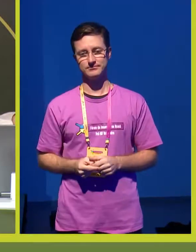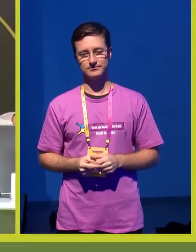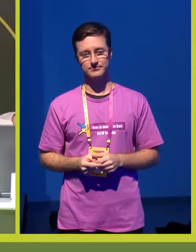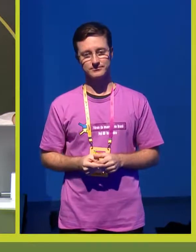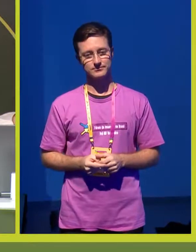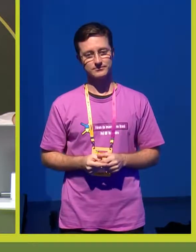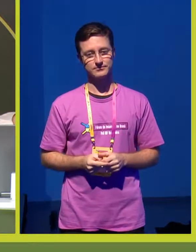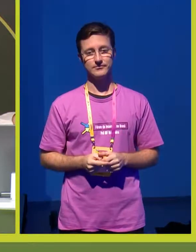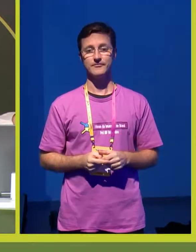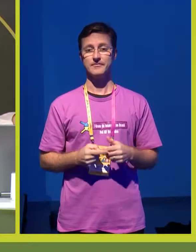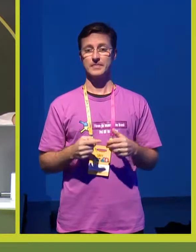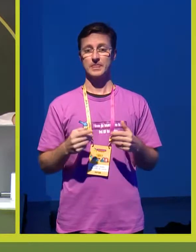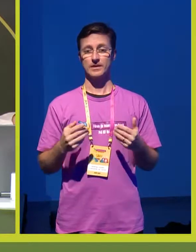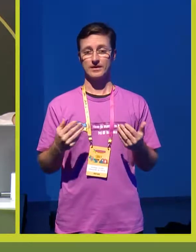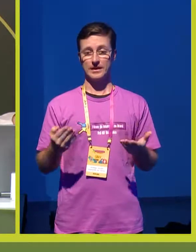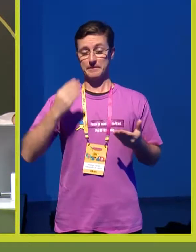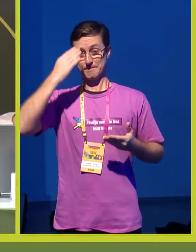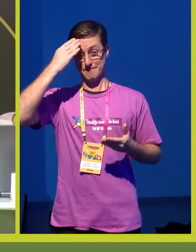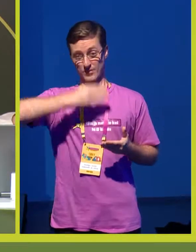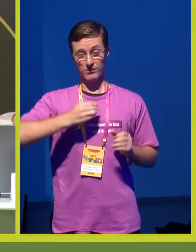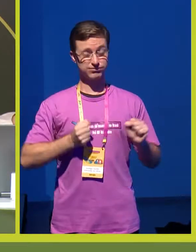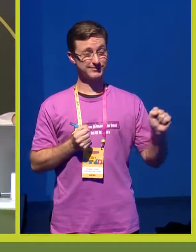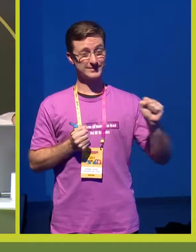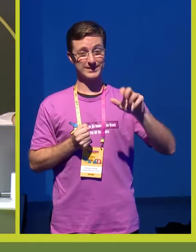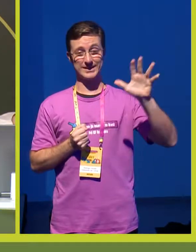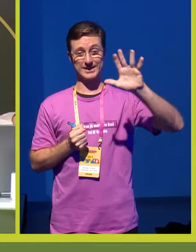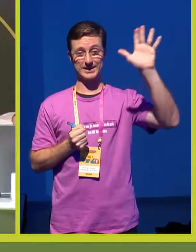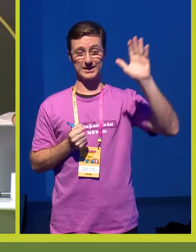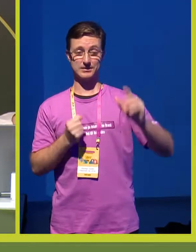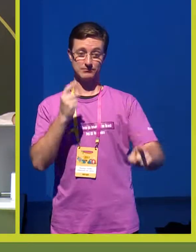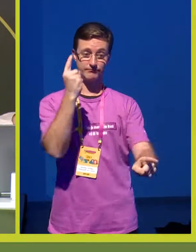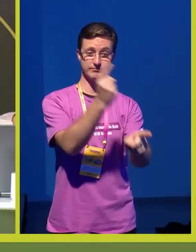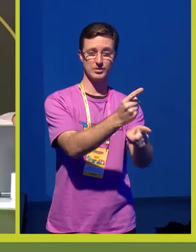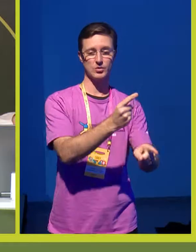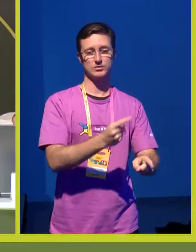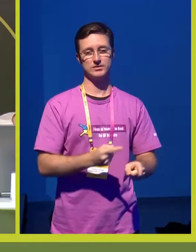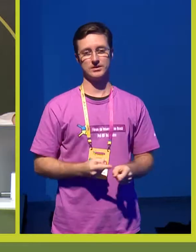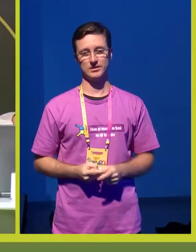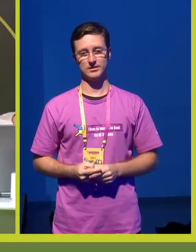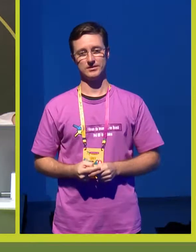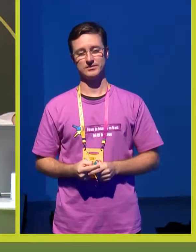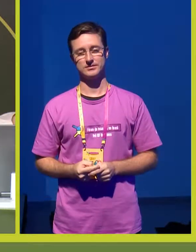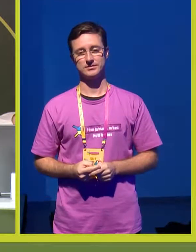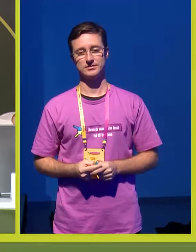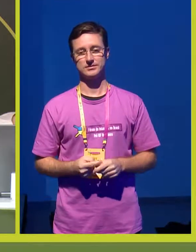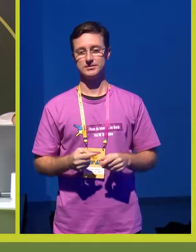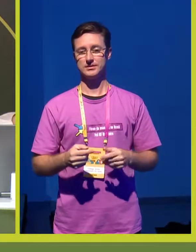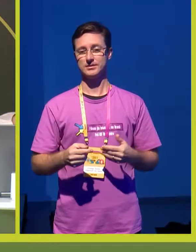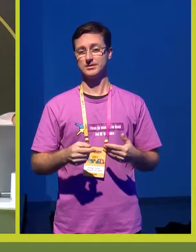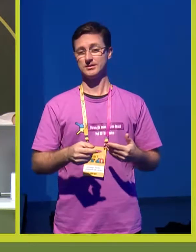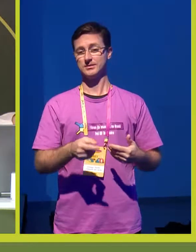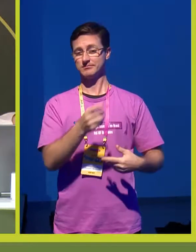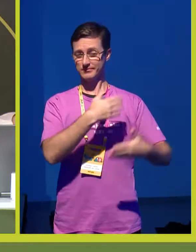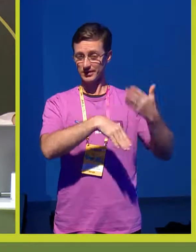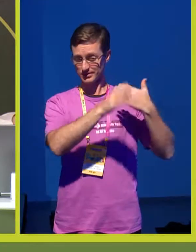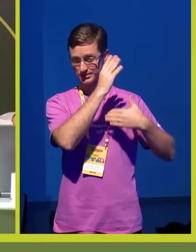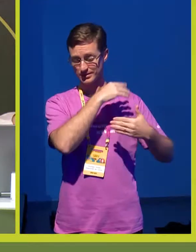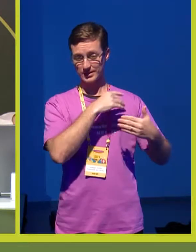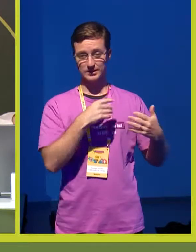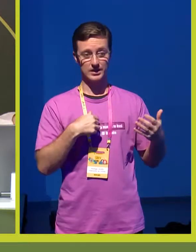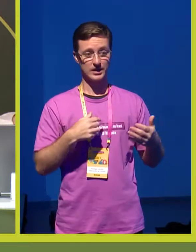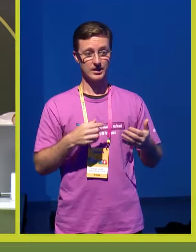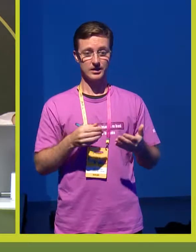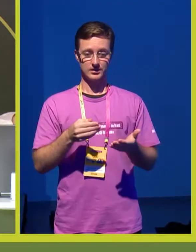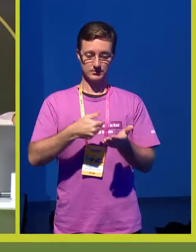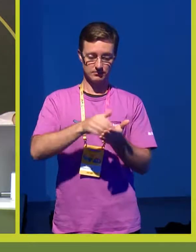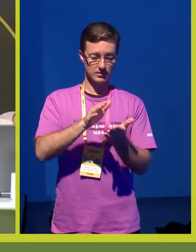prova é muito cara para nós, a prova obtida, que antigamente era obtida através da busca e apreensão, e hoje em